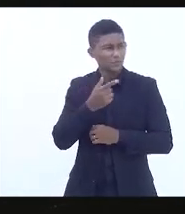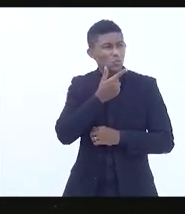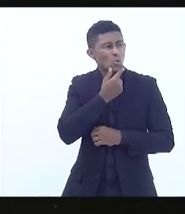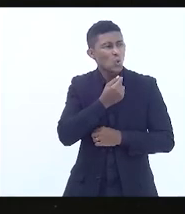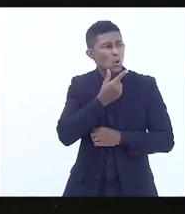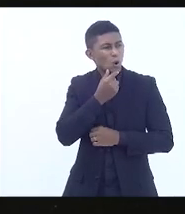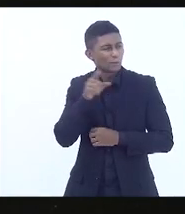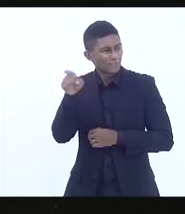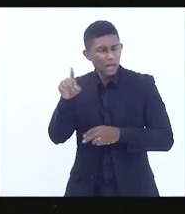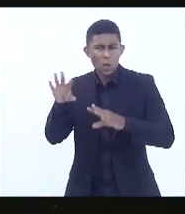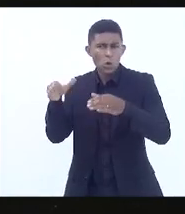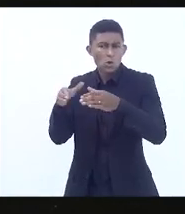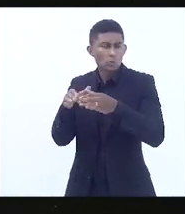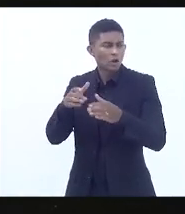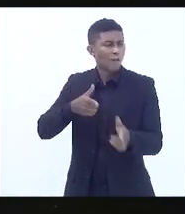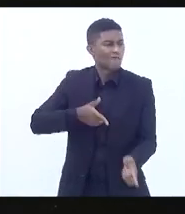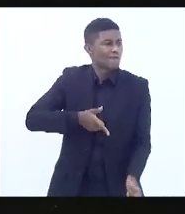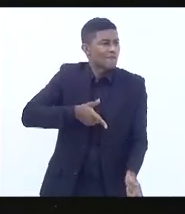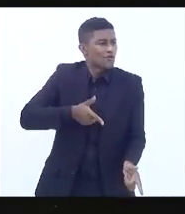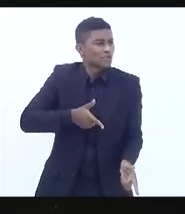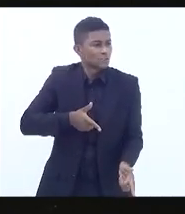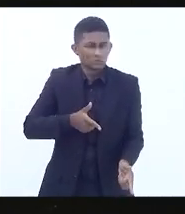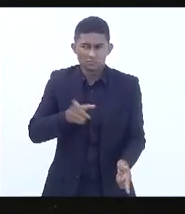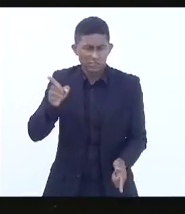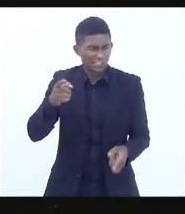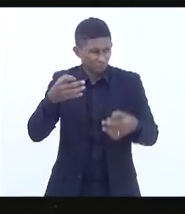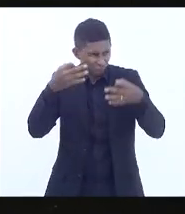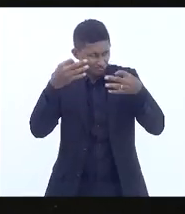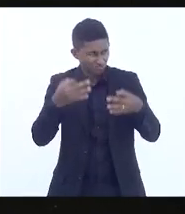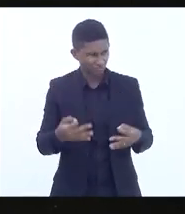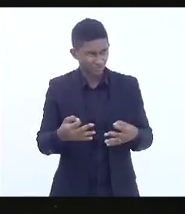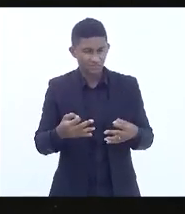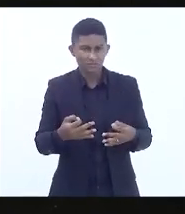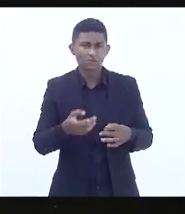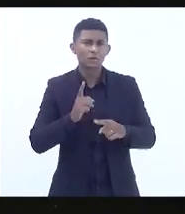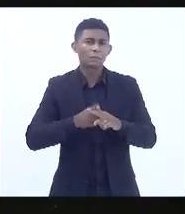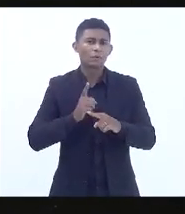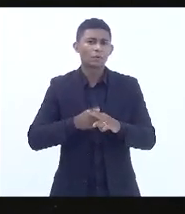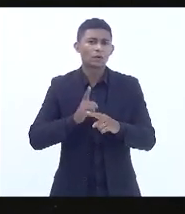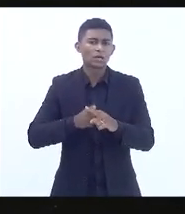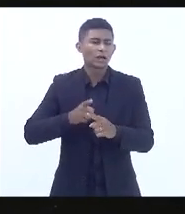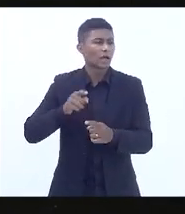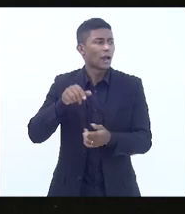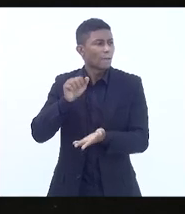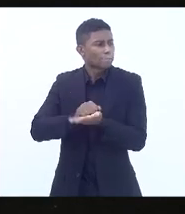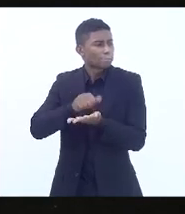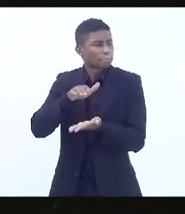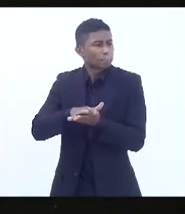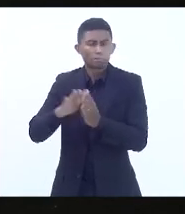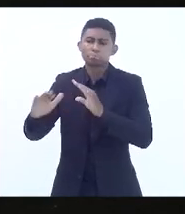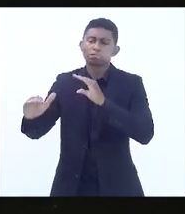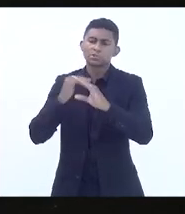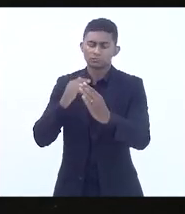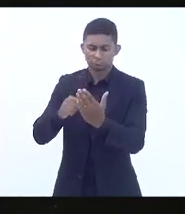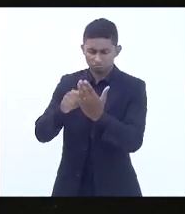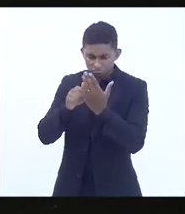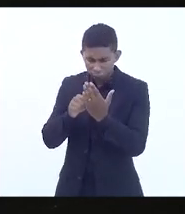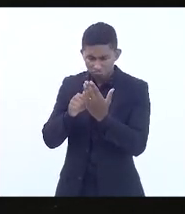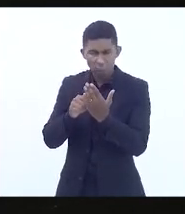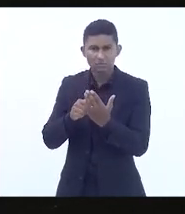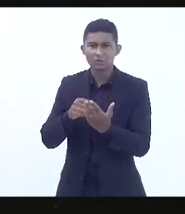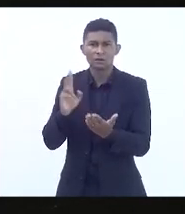Polícia Militar de forma correta, que, segundo a denúncia, não estava de forma correta. Tem que ir para o